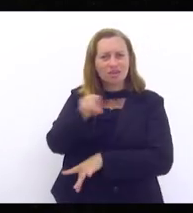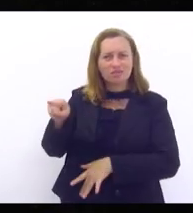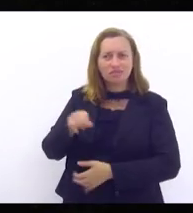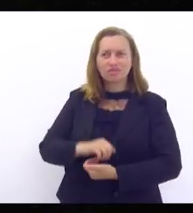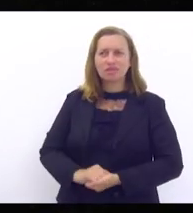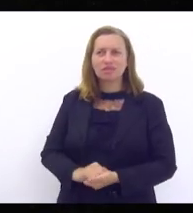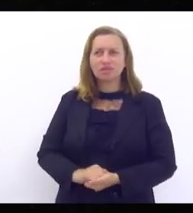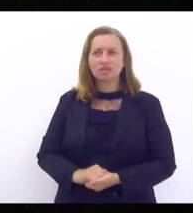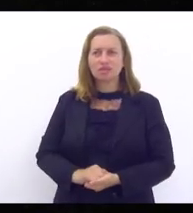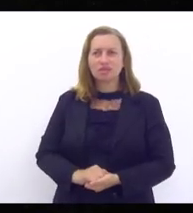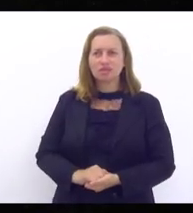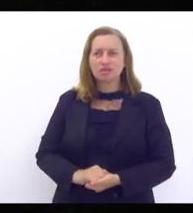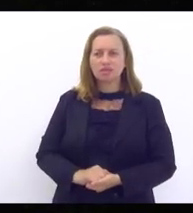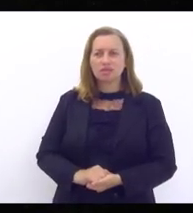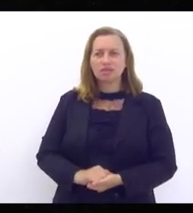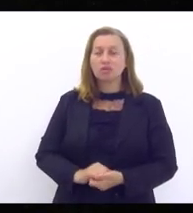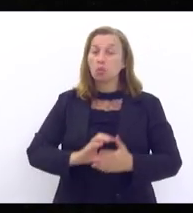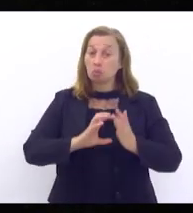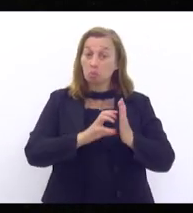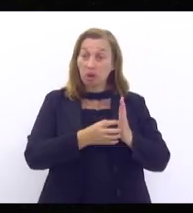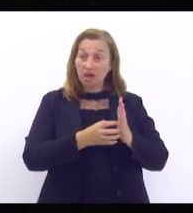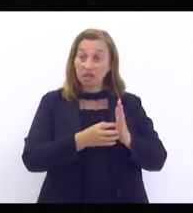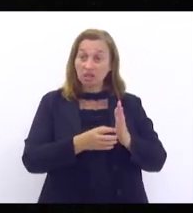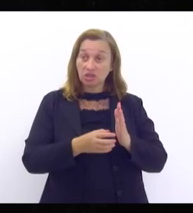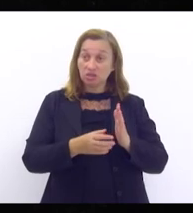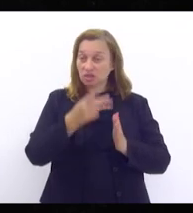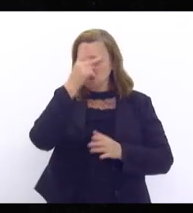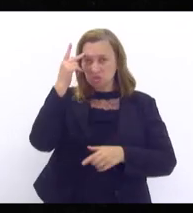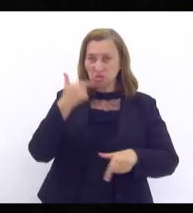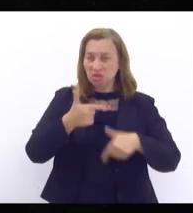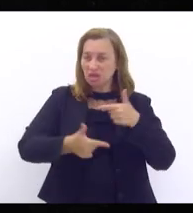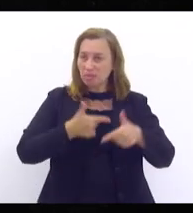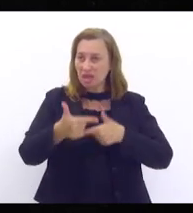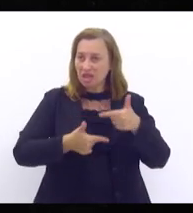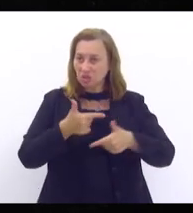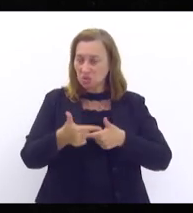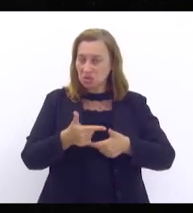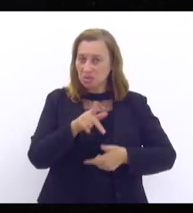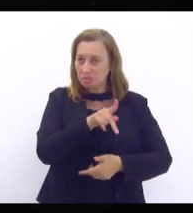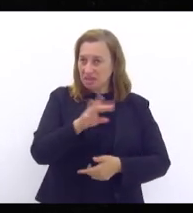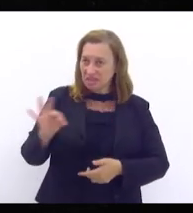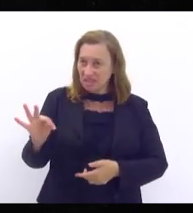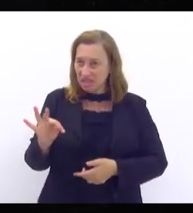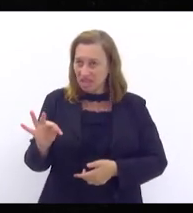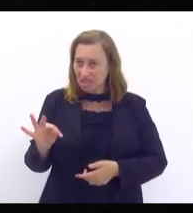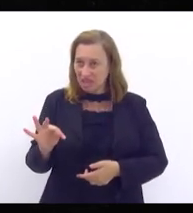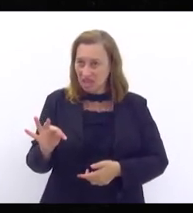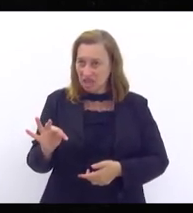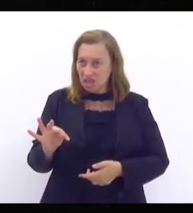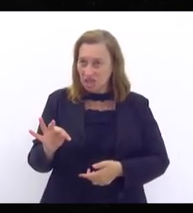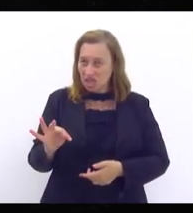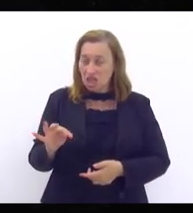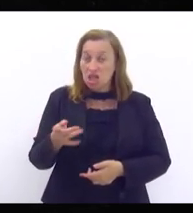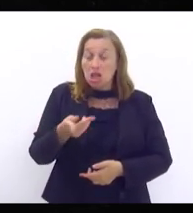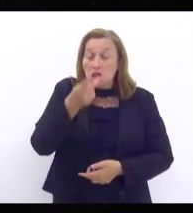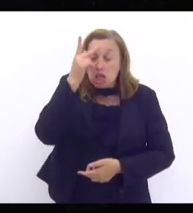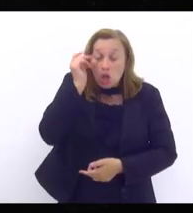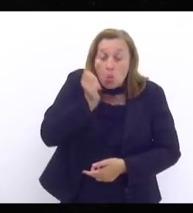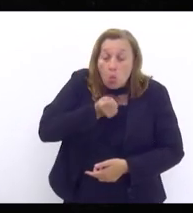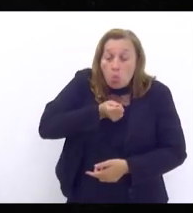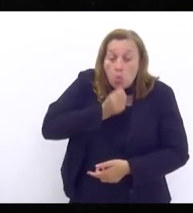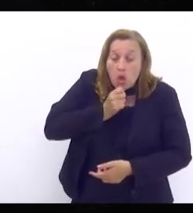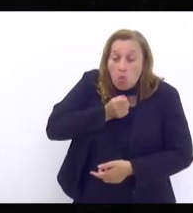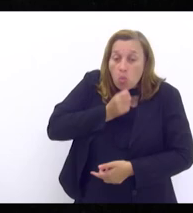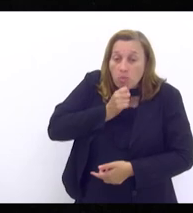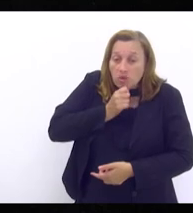que nas fileiras do Partido dos Trabalhadores não figura ninguém que queira desconstituir o